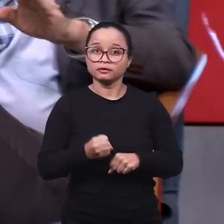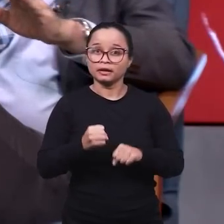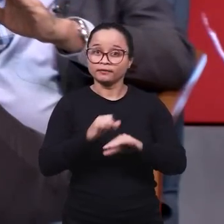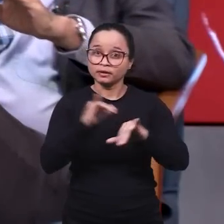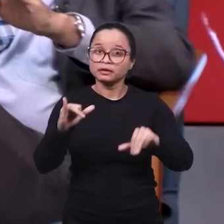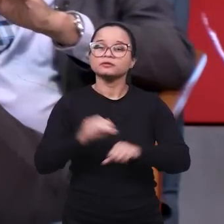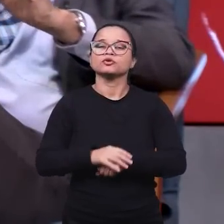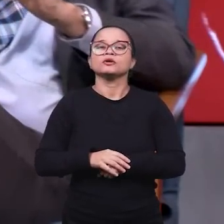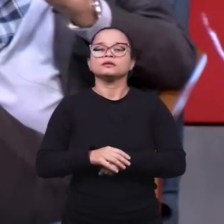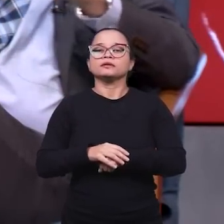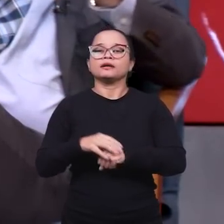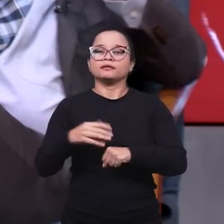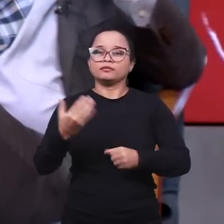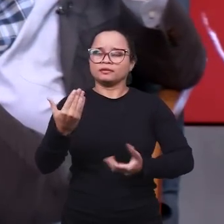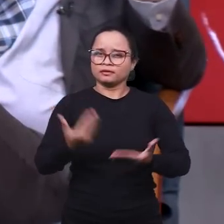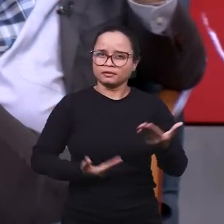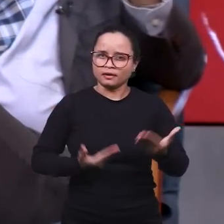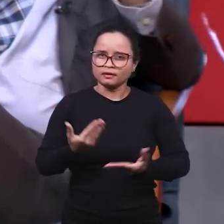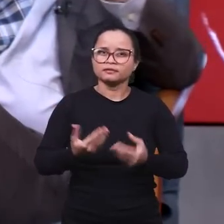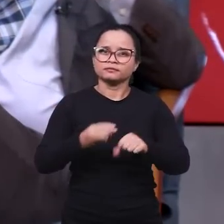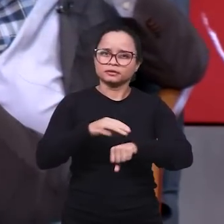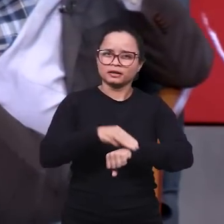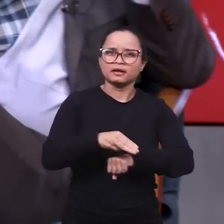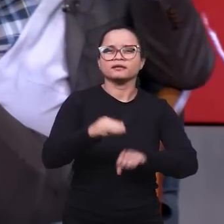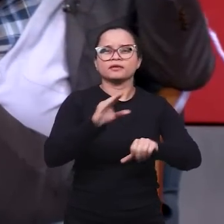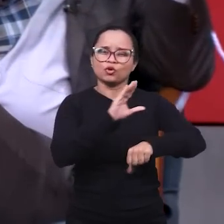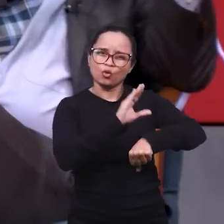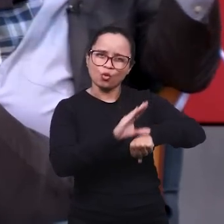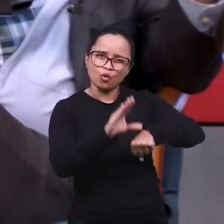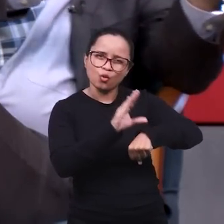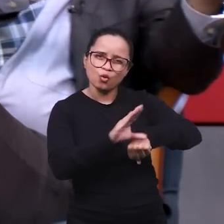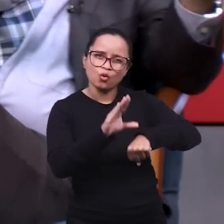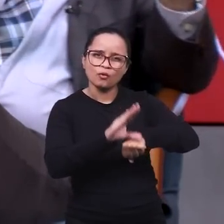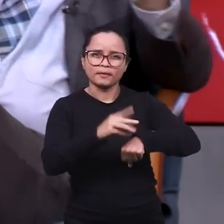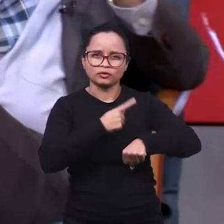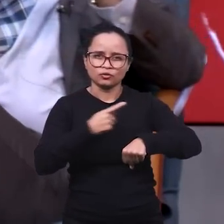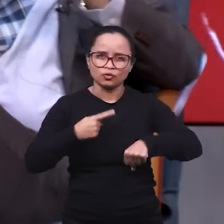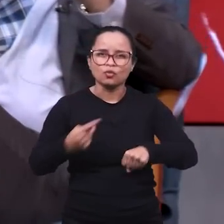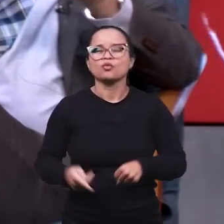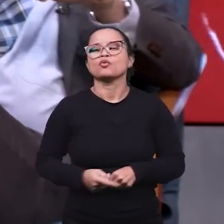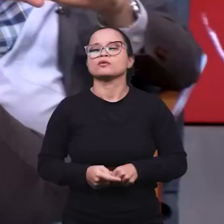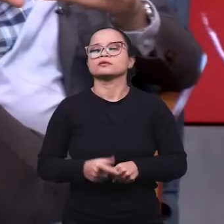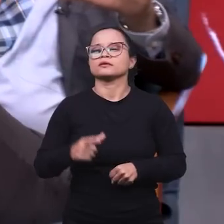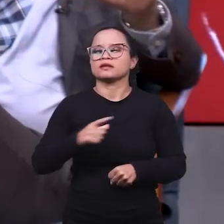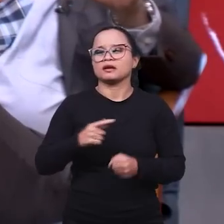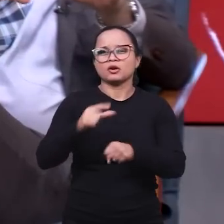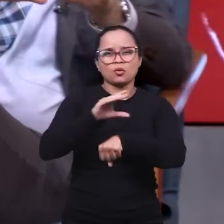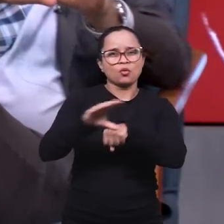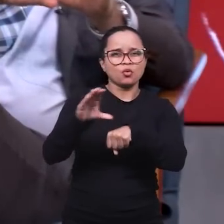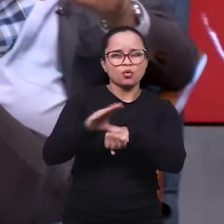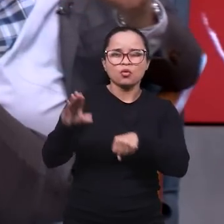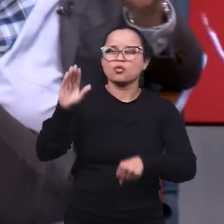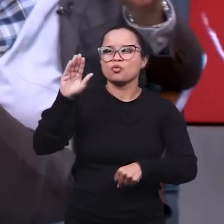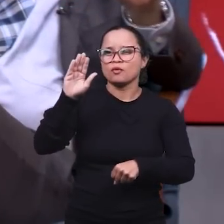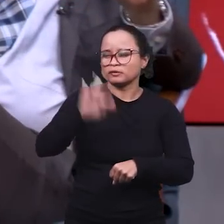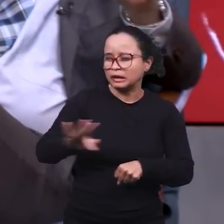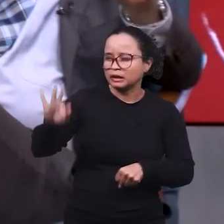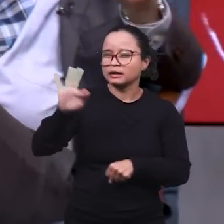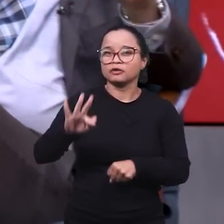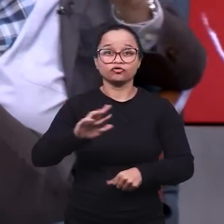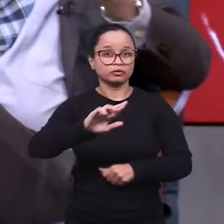que fizeram os seus cursos, fizeram o seu bacharelado. Isso não é o